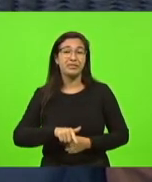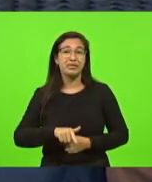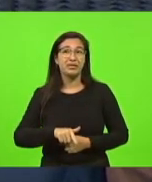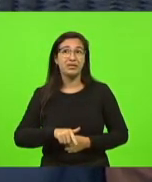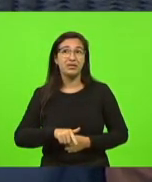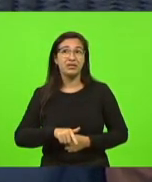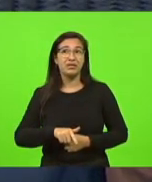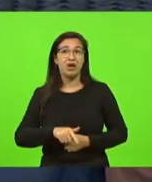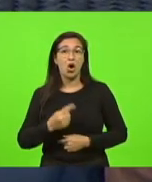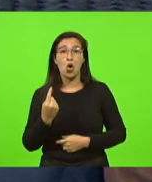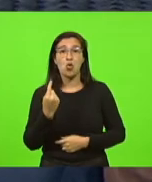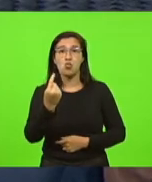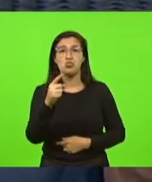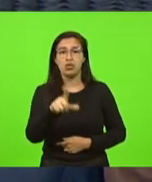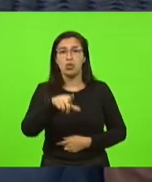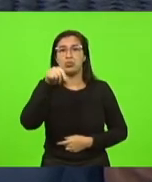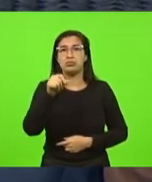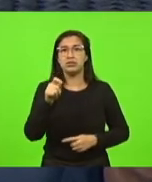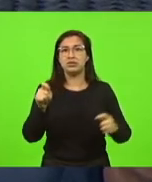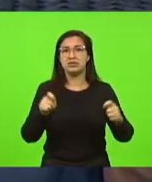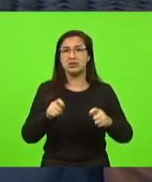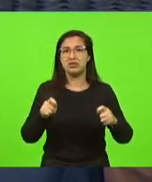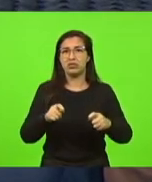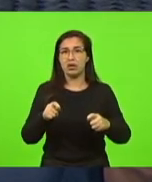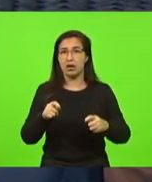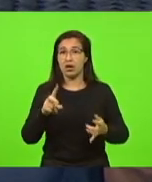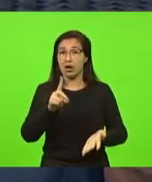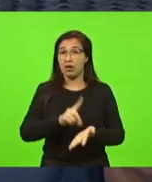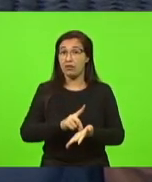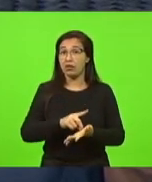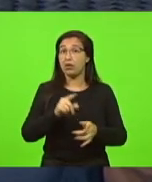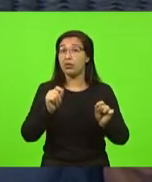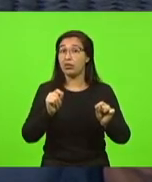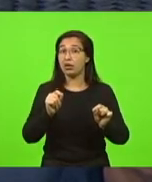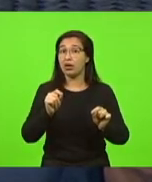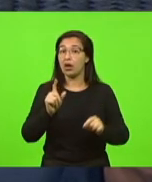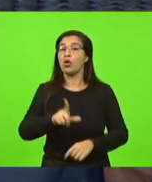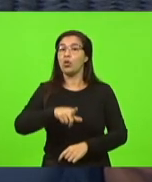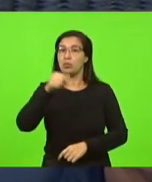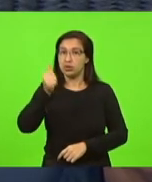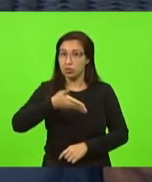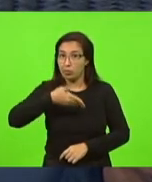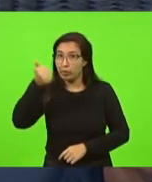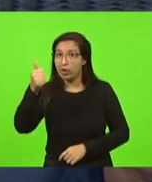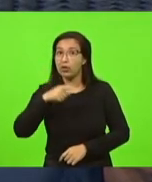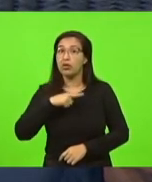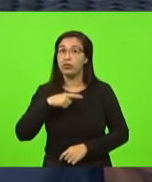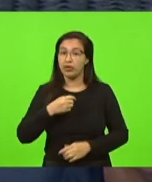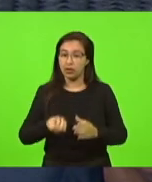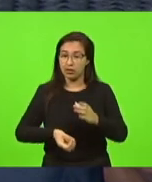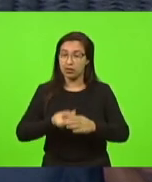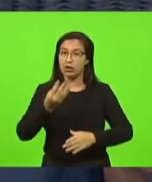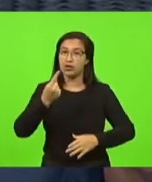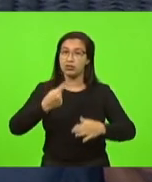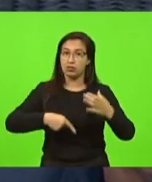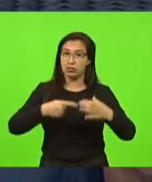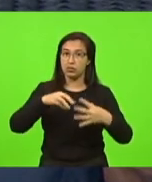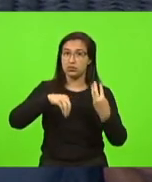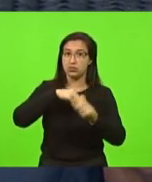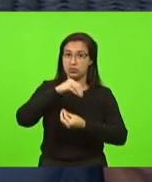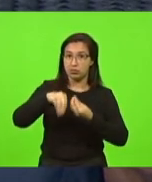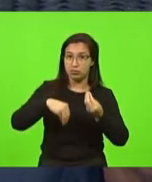a única opção. A verdade é que nós tivemos uma opção melhor criada numa comissão mista, da qual